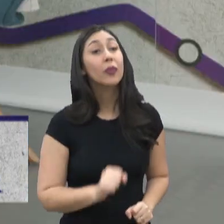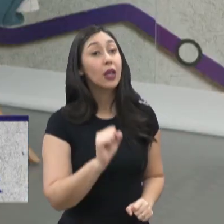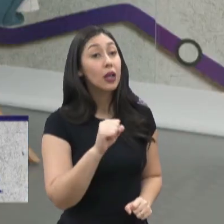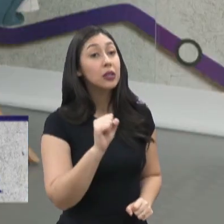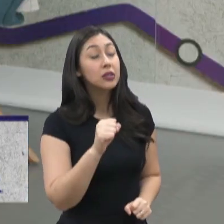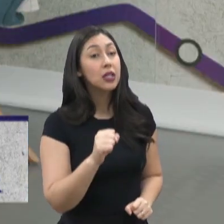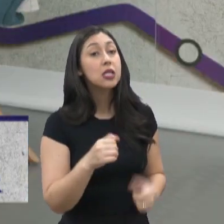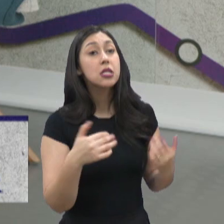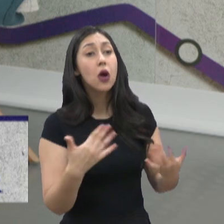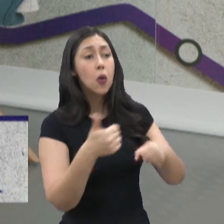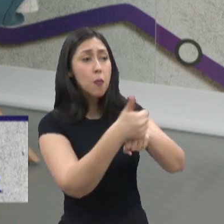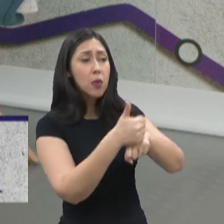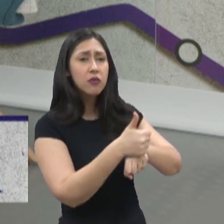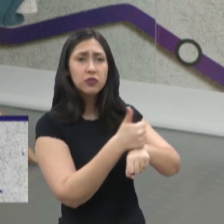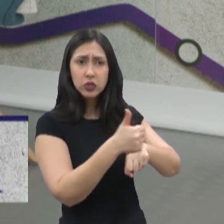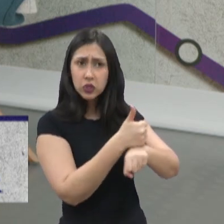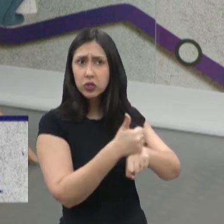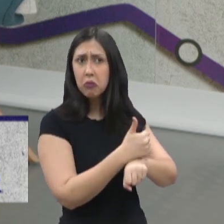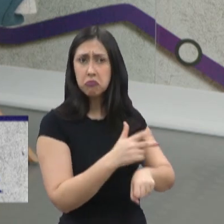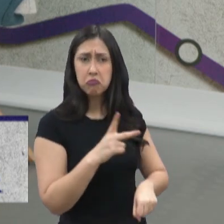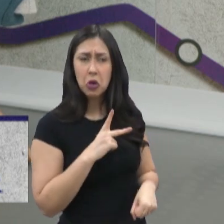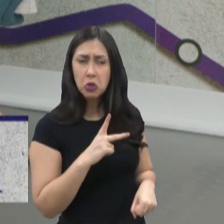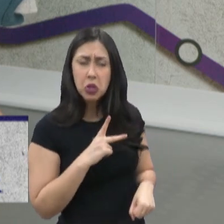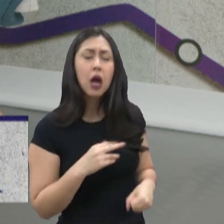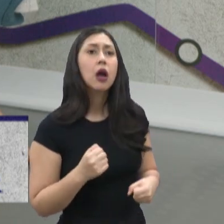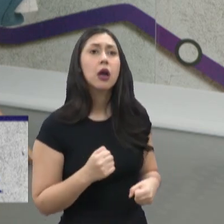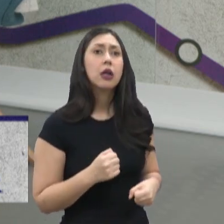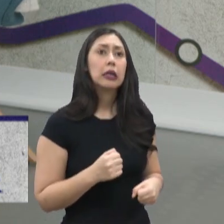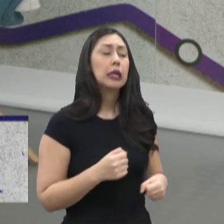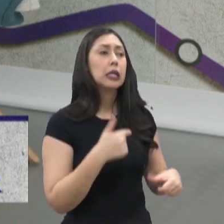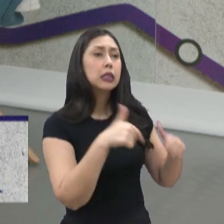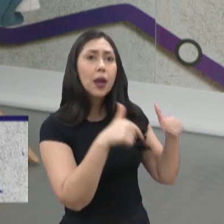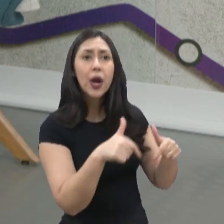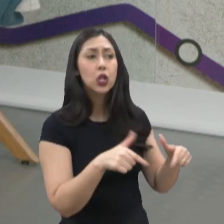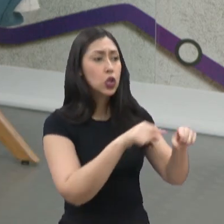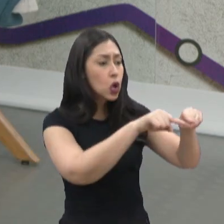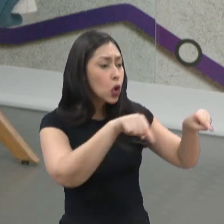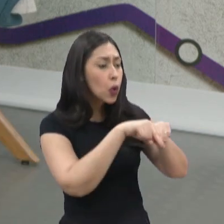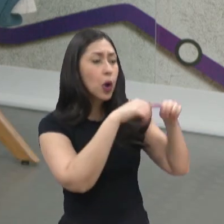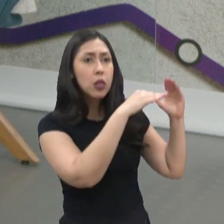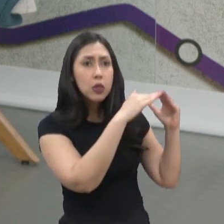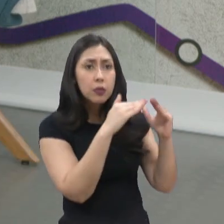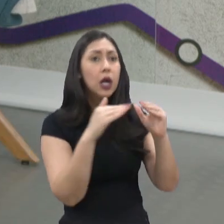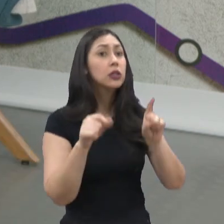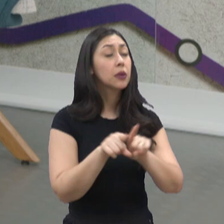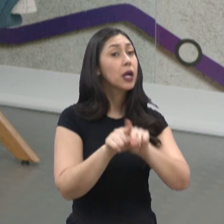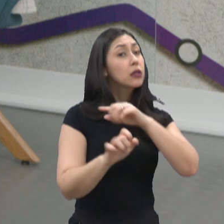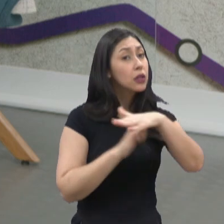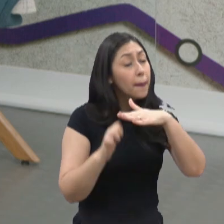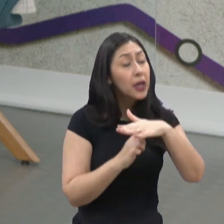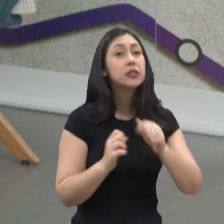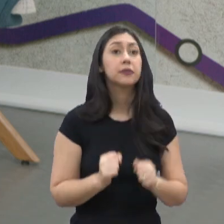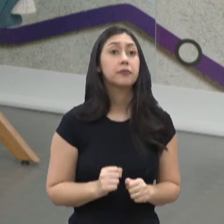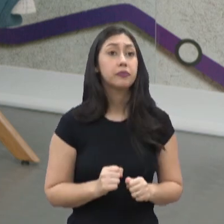esse profissional individual, né, que faz esse trabalho em condomínios, né, em particular, em empresas, é